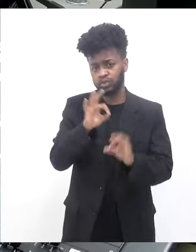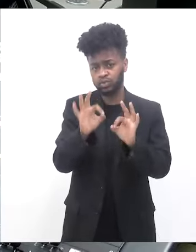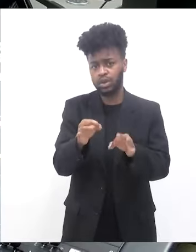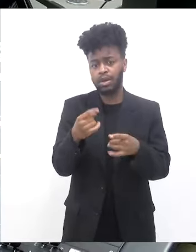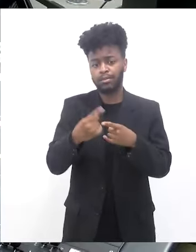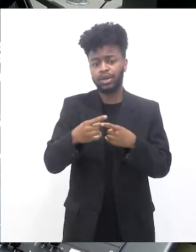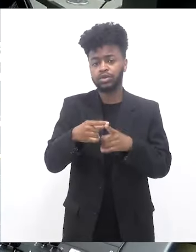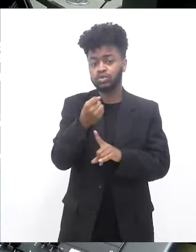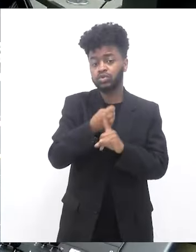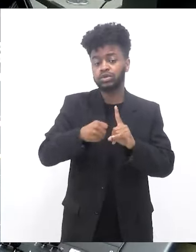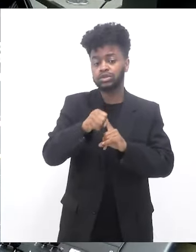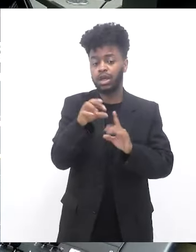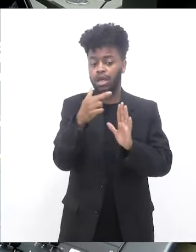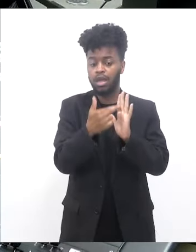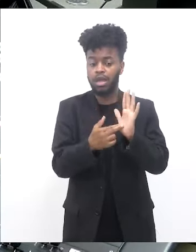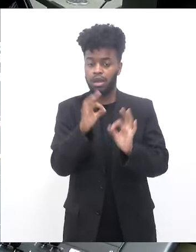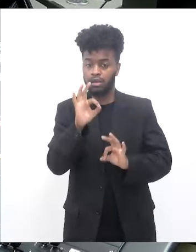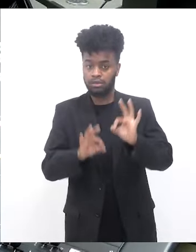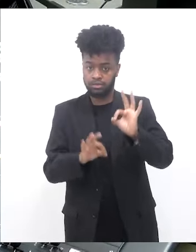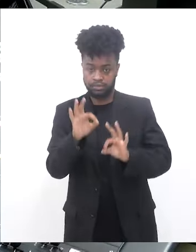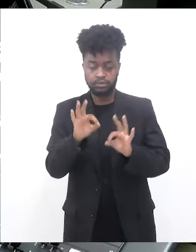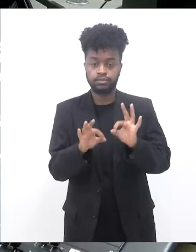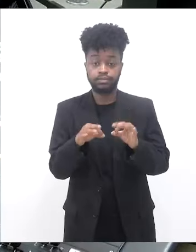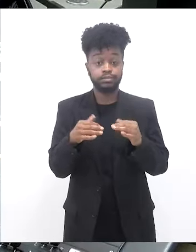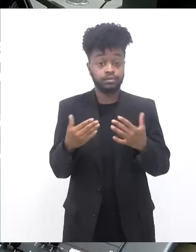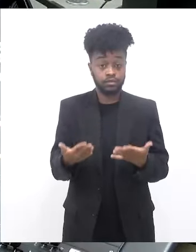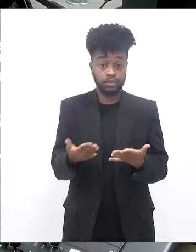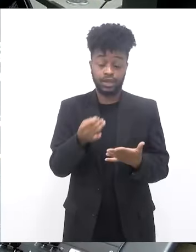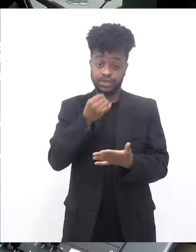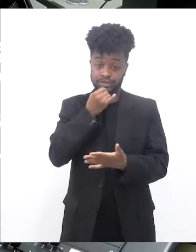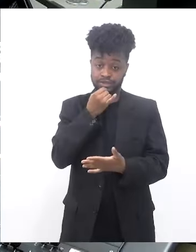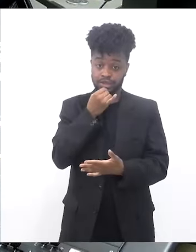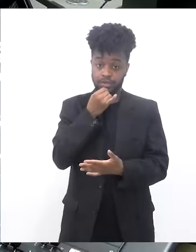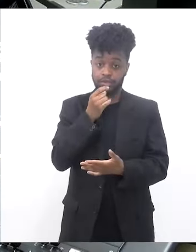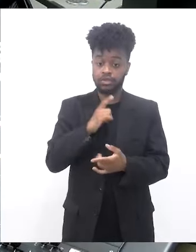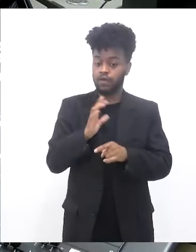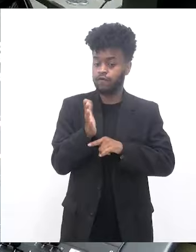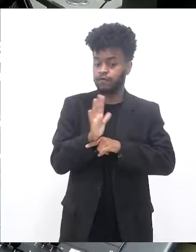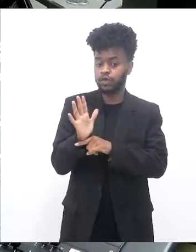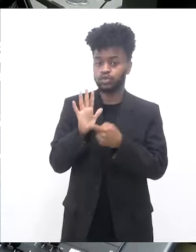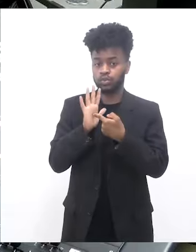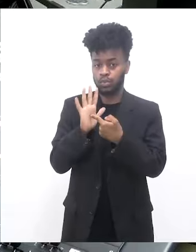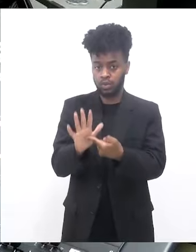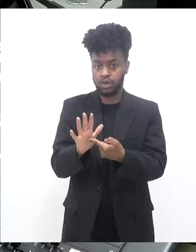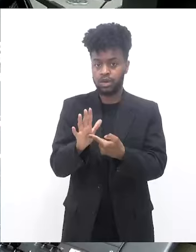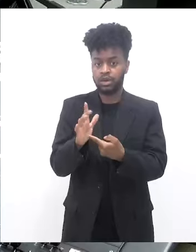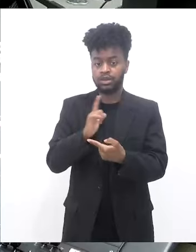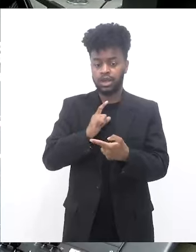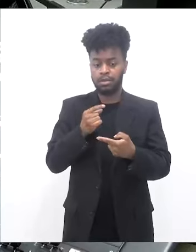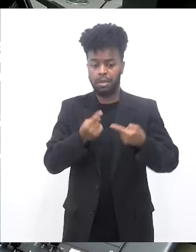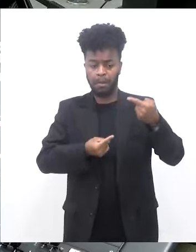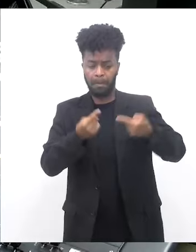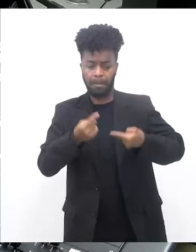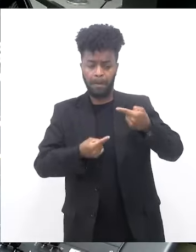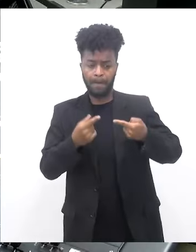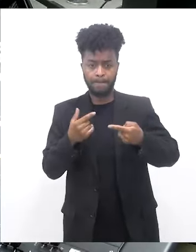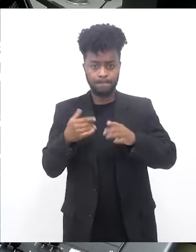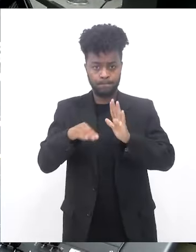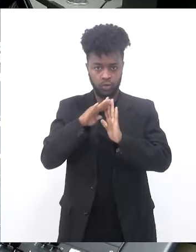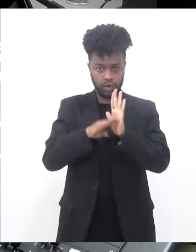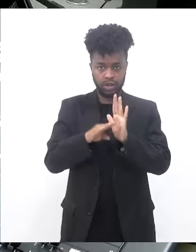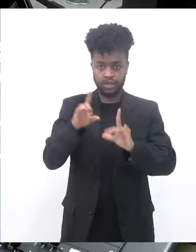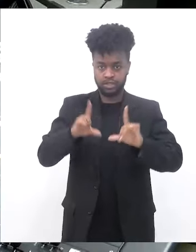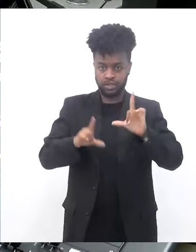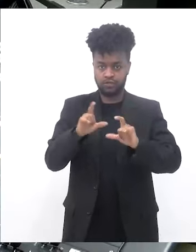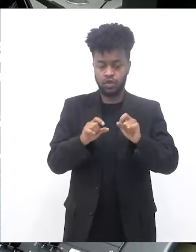Aí a sociedade regula nesse caso, entendeu? Regula. No caso, por exemplo, tem um vídeo clássico rolando aí de um Roda Viva, programa